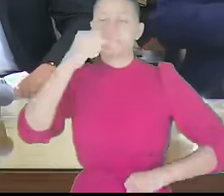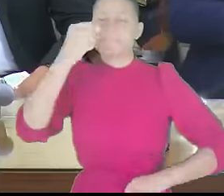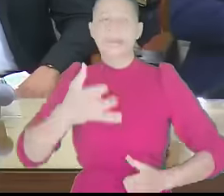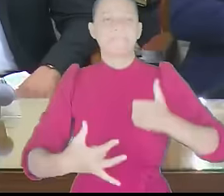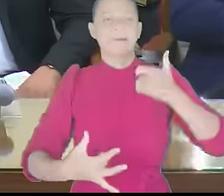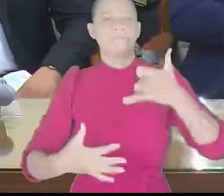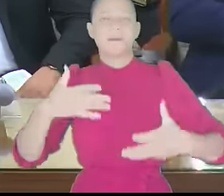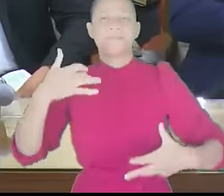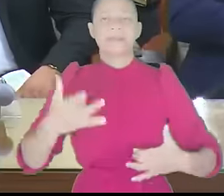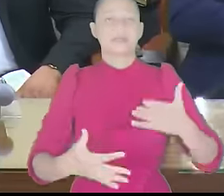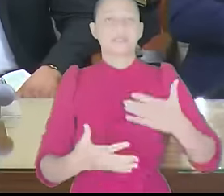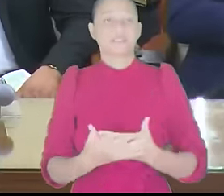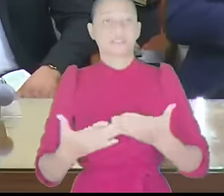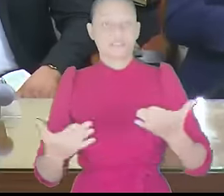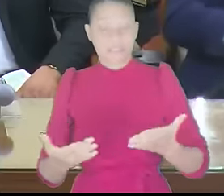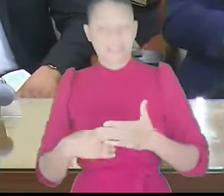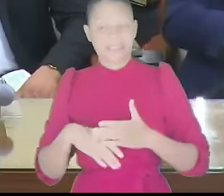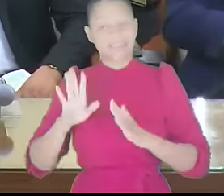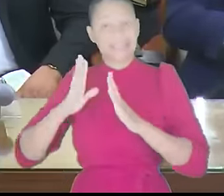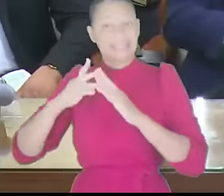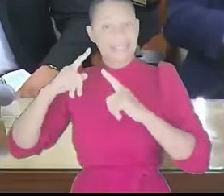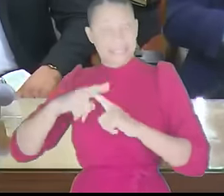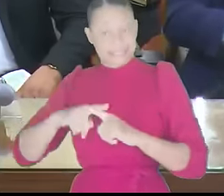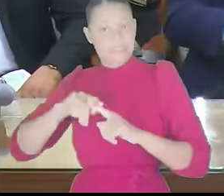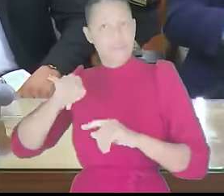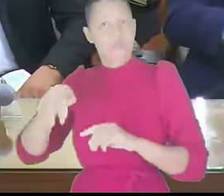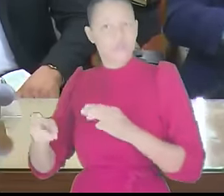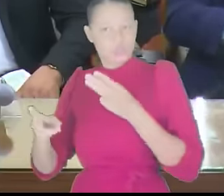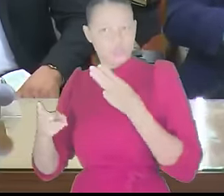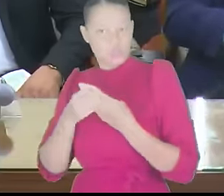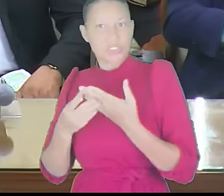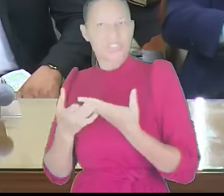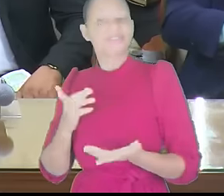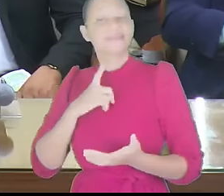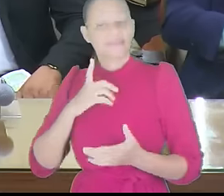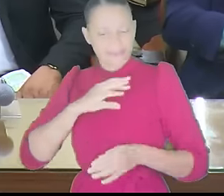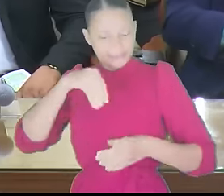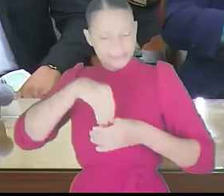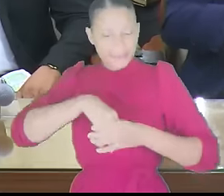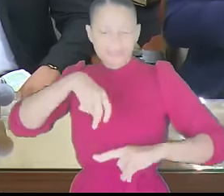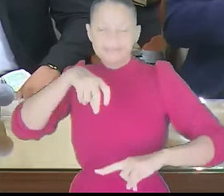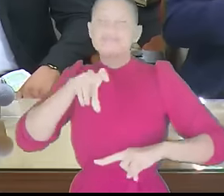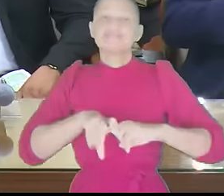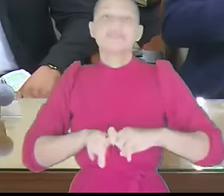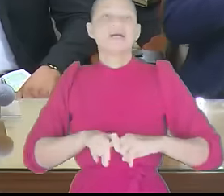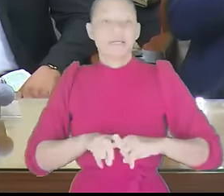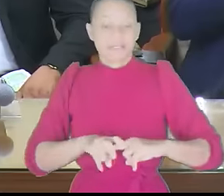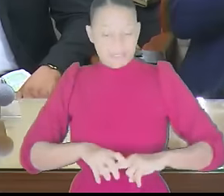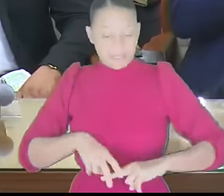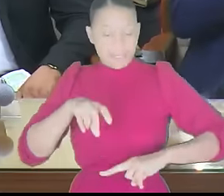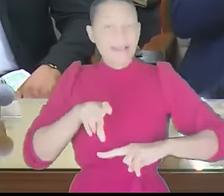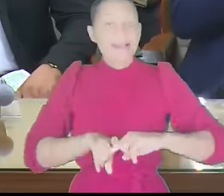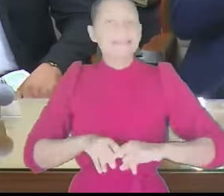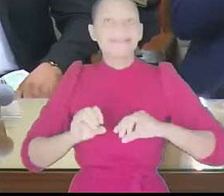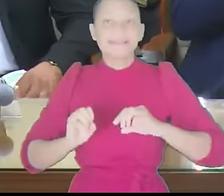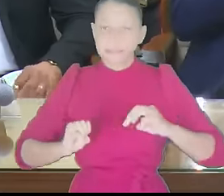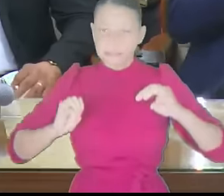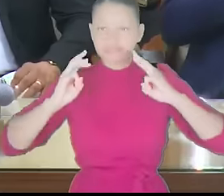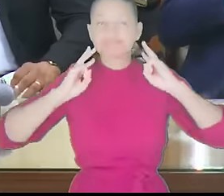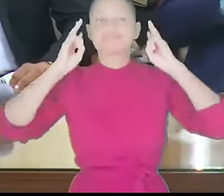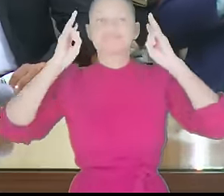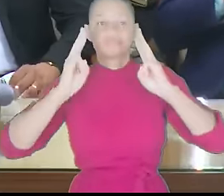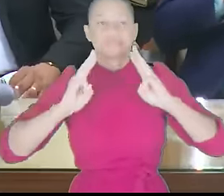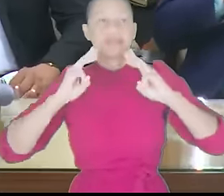destaque. E na sinagoga tinha uma cadeira, nas sinagogas, havia uma cadeira chamada cadeira de quem?